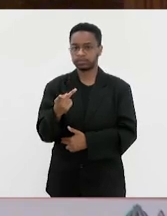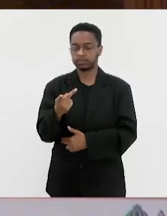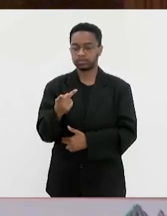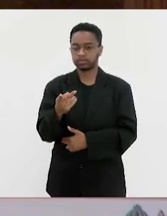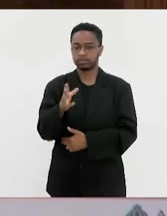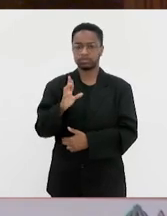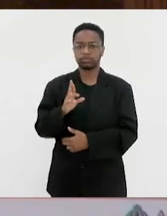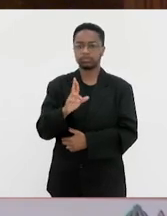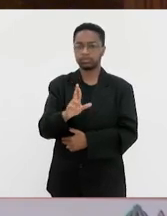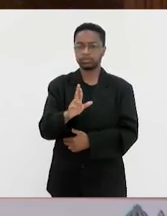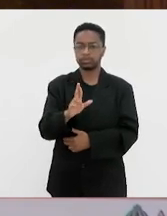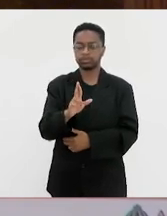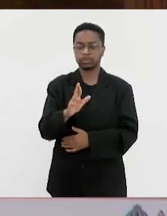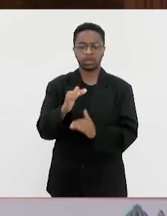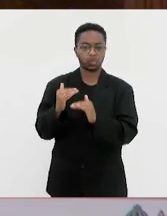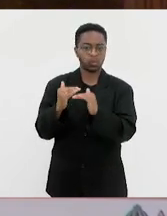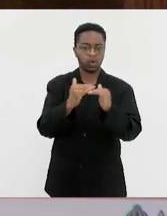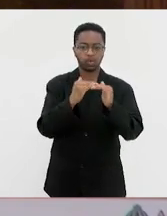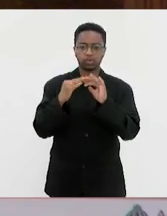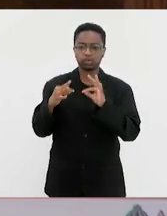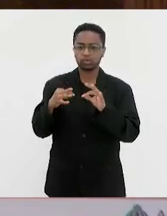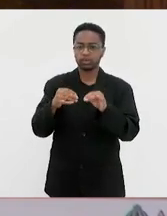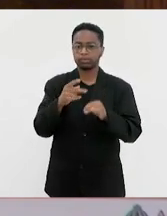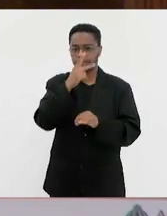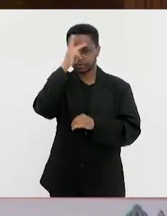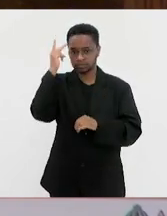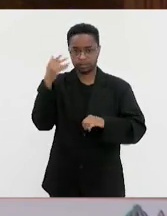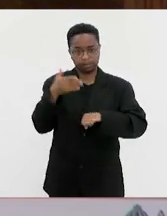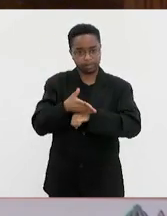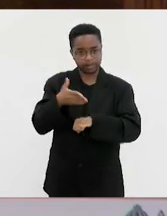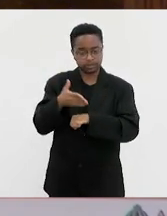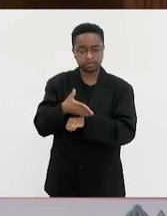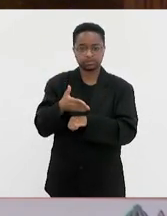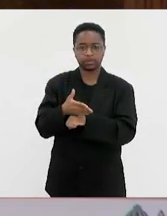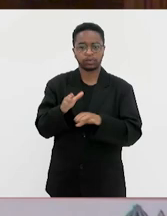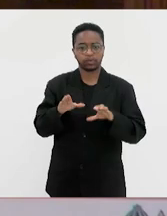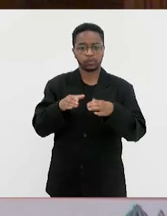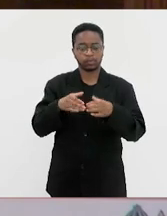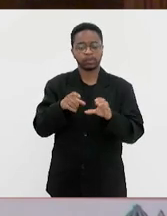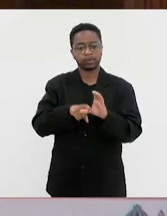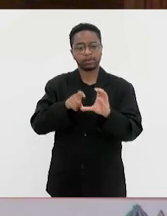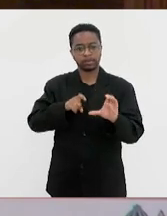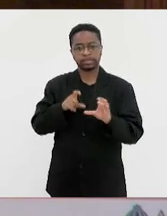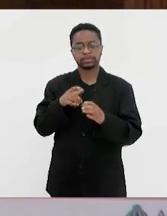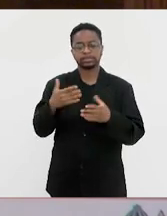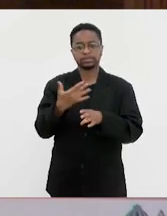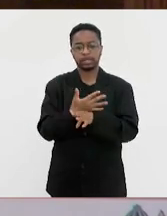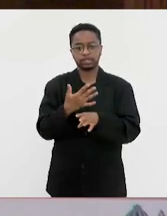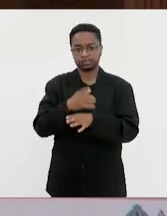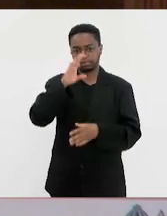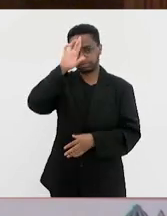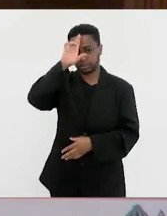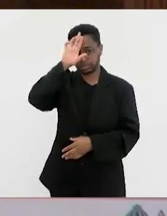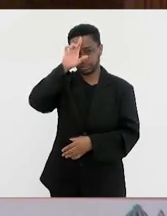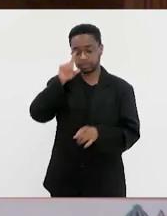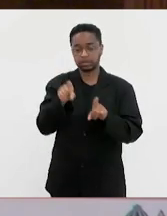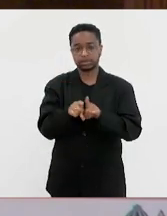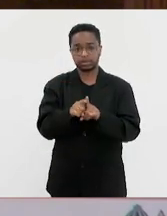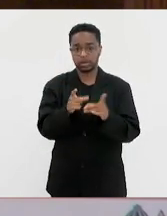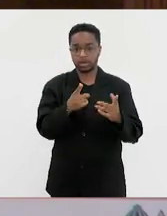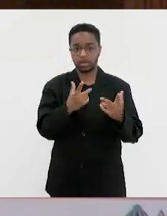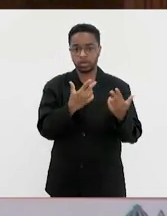igualitariamente todos aqueles que participaram dessa frente da emancipação da cidade de Mesquita e, igualmente